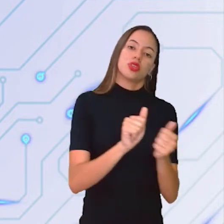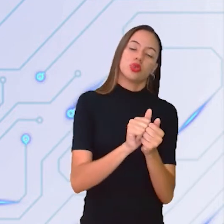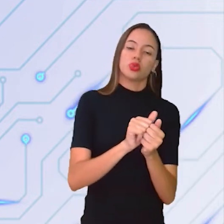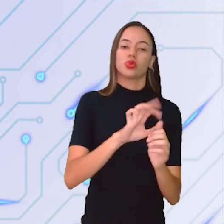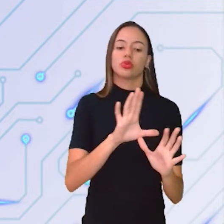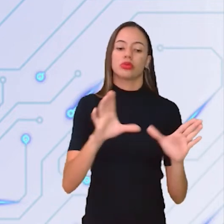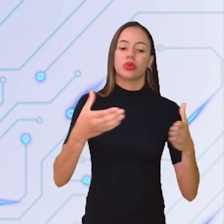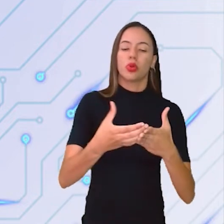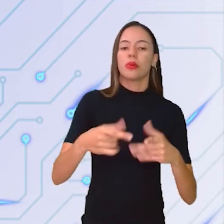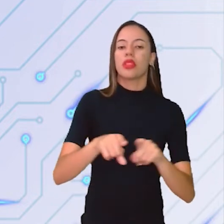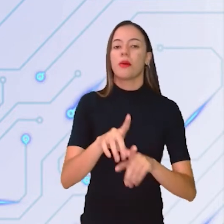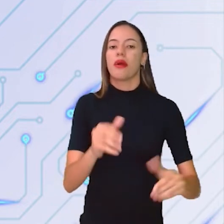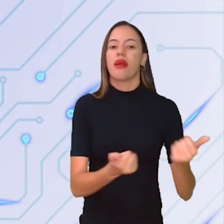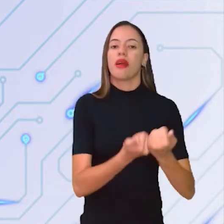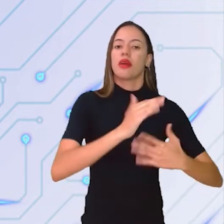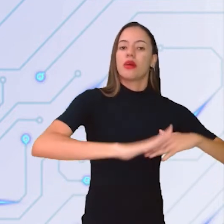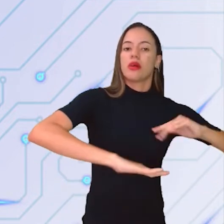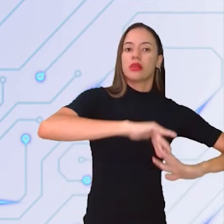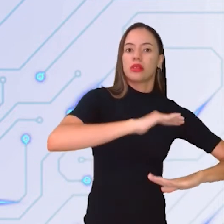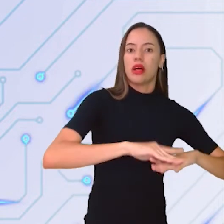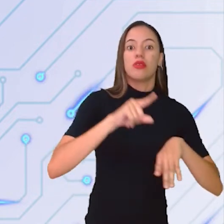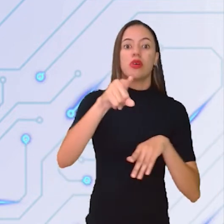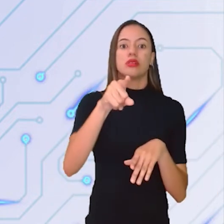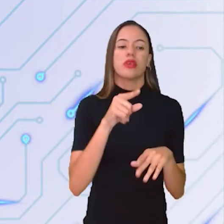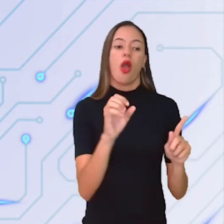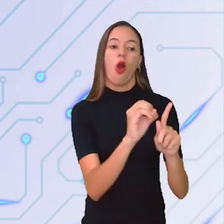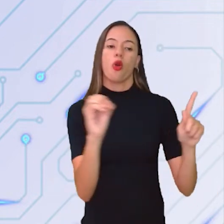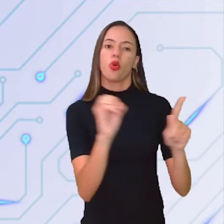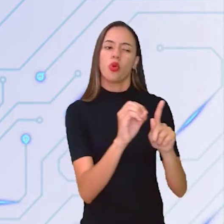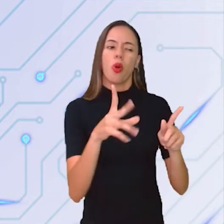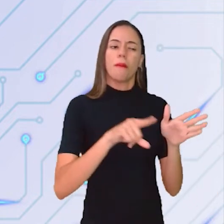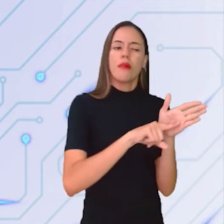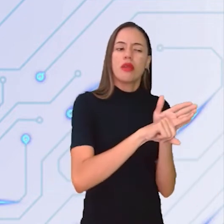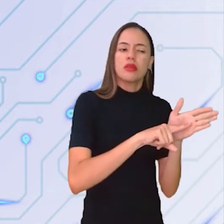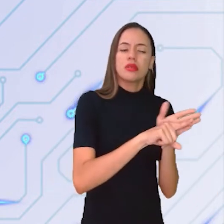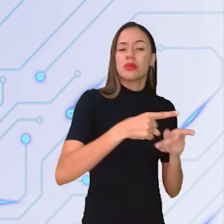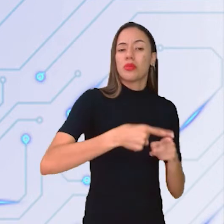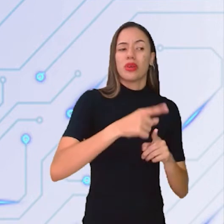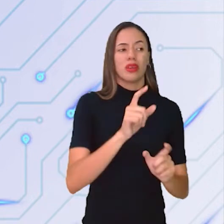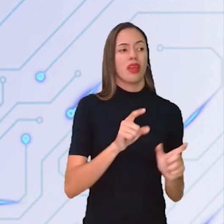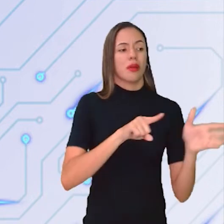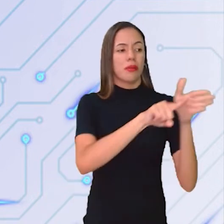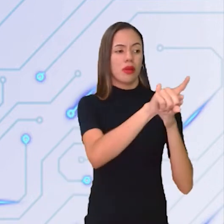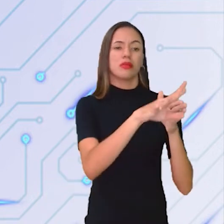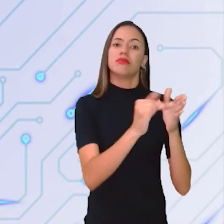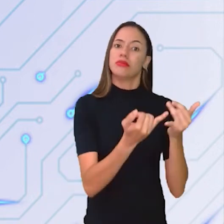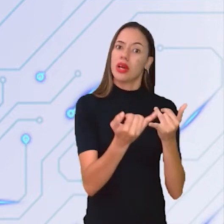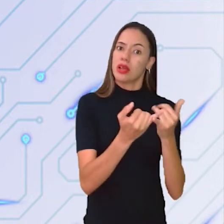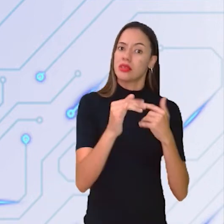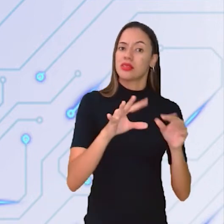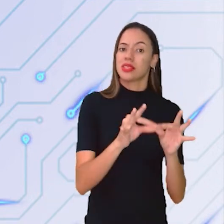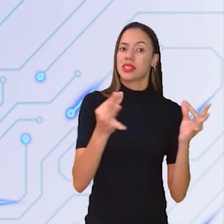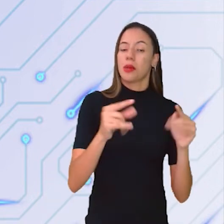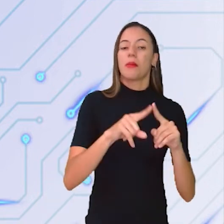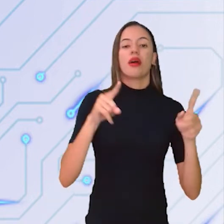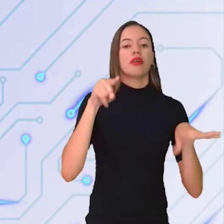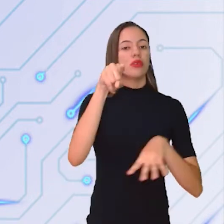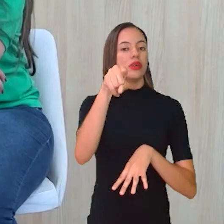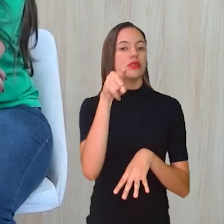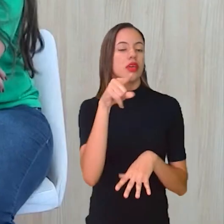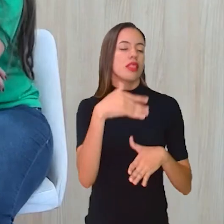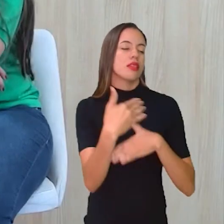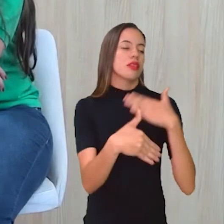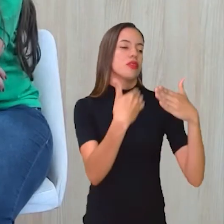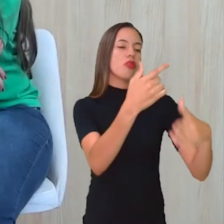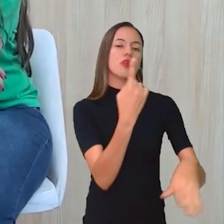sua turma, dar aquela googlada. Vai pesquisar, porque essa pergunta, ela parece simples, mas para que você desenvolva pelo menos um